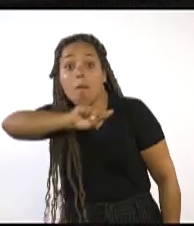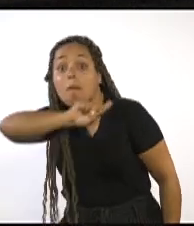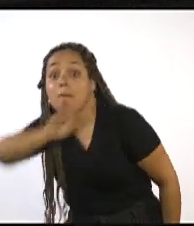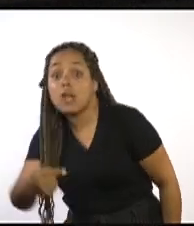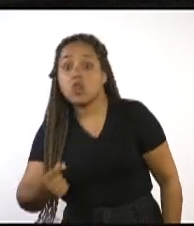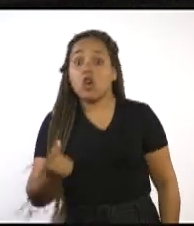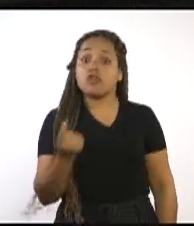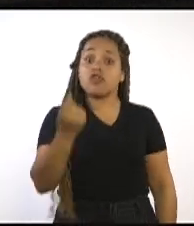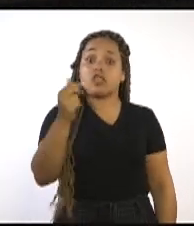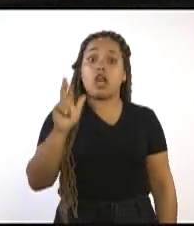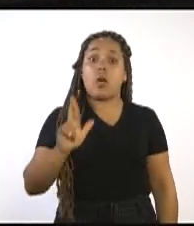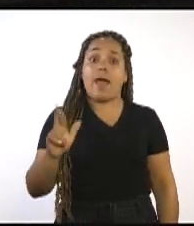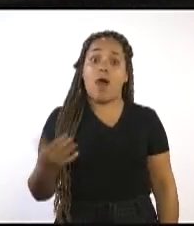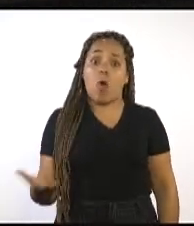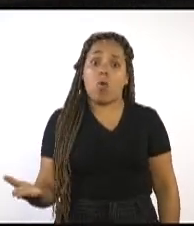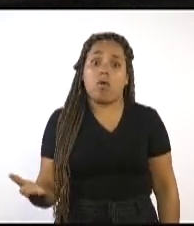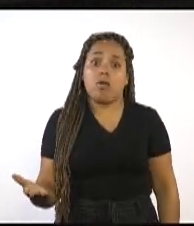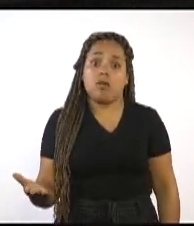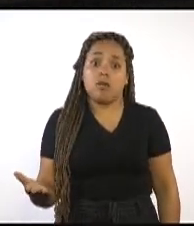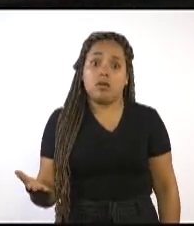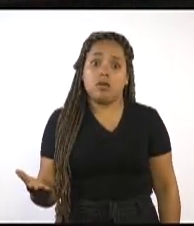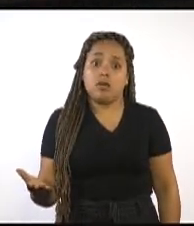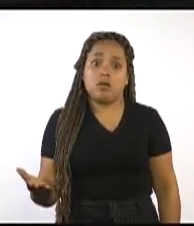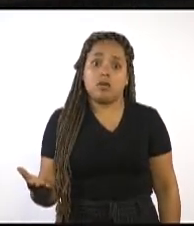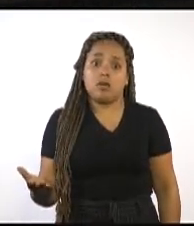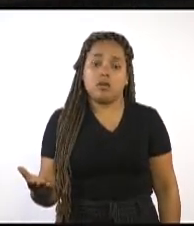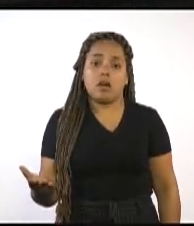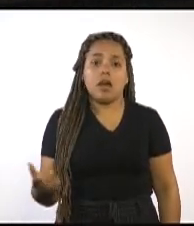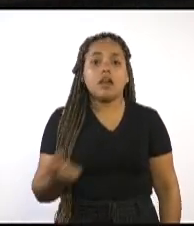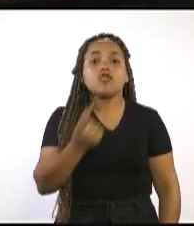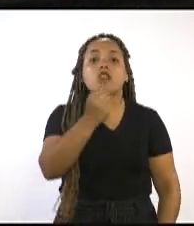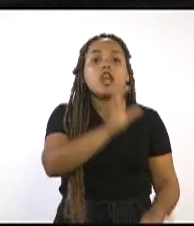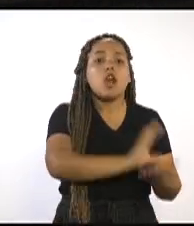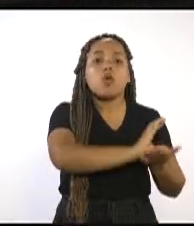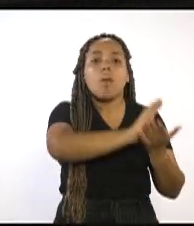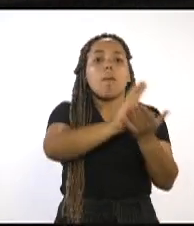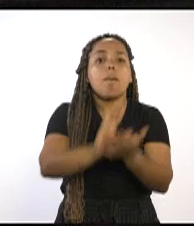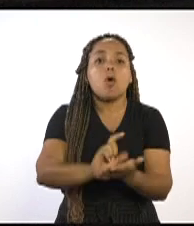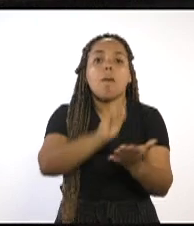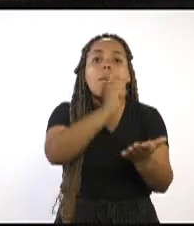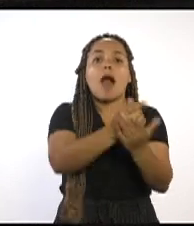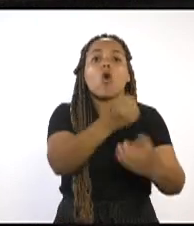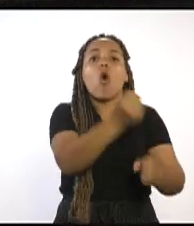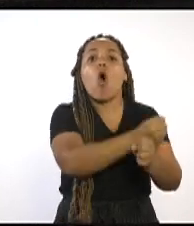708 milhões de reais. Investiu quanto?